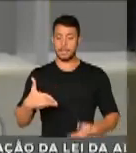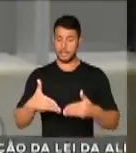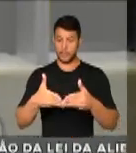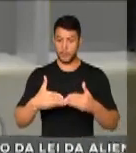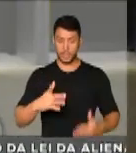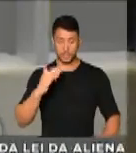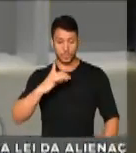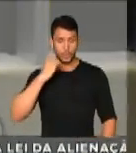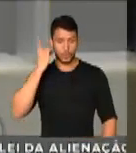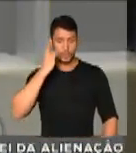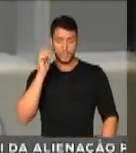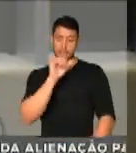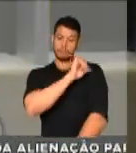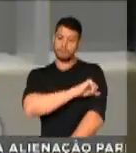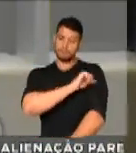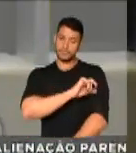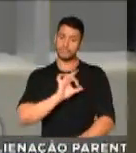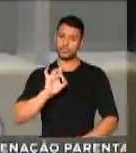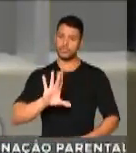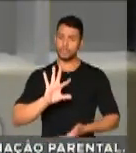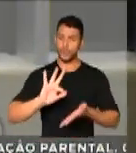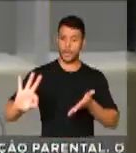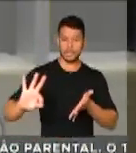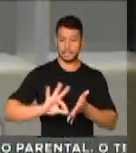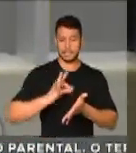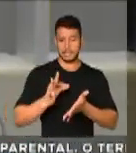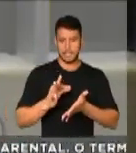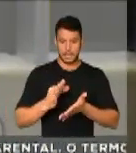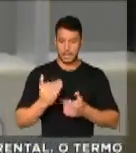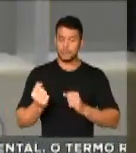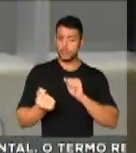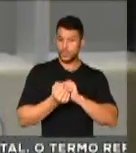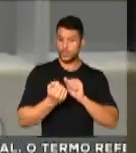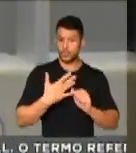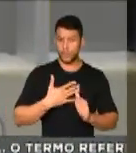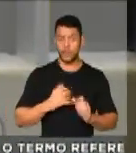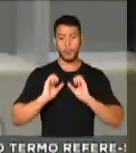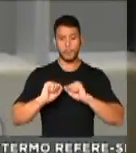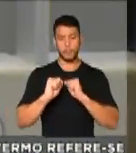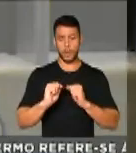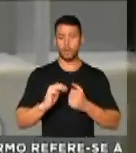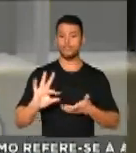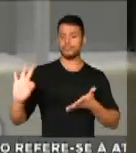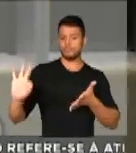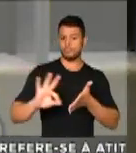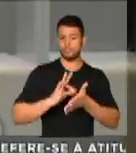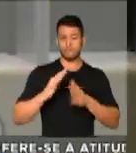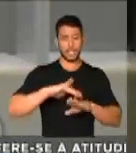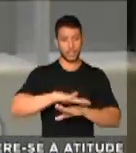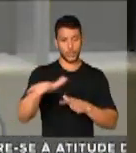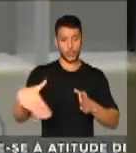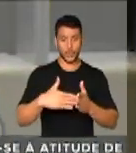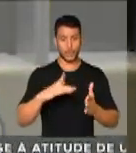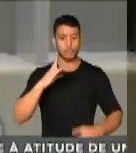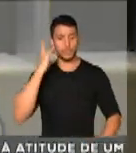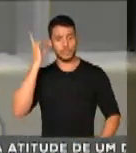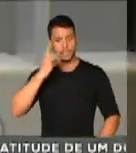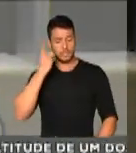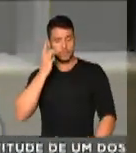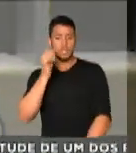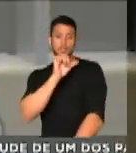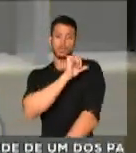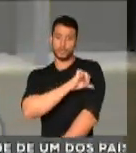pudessem assinar comigo. Não há necessidade de eu ser o único autor dessa medida. Essa medida pode ser de autoria de todos os deputados do Rio de